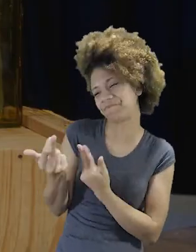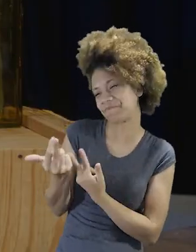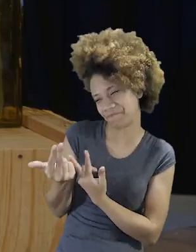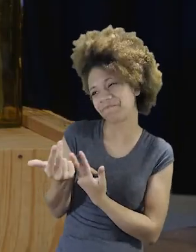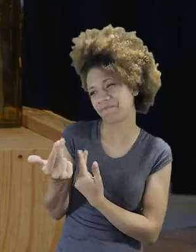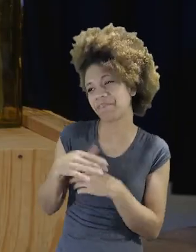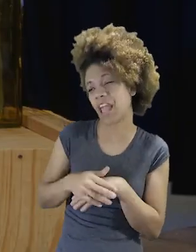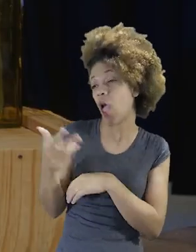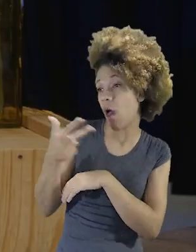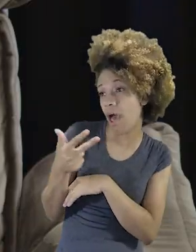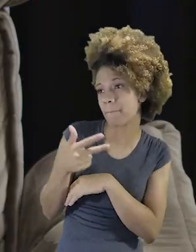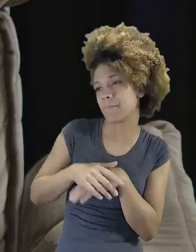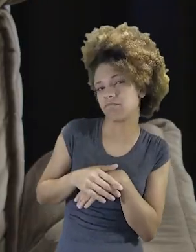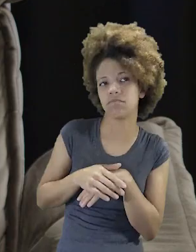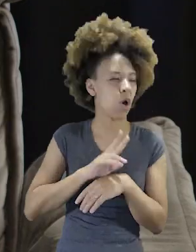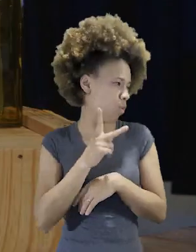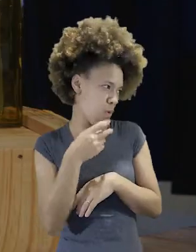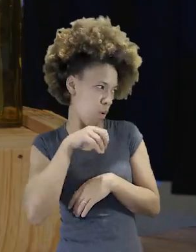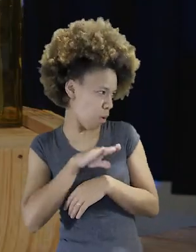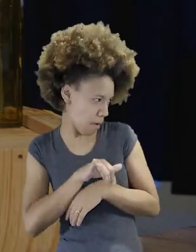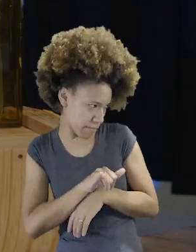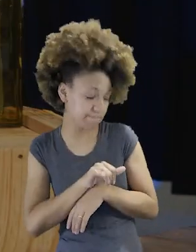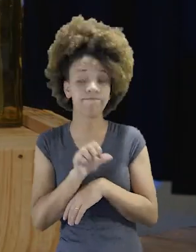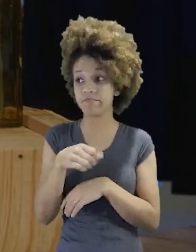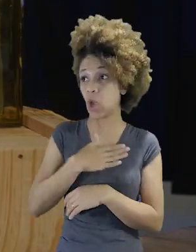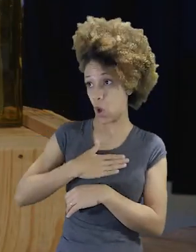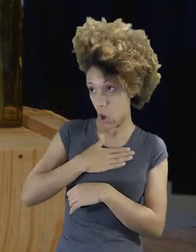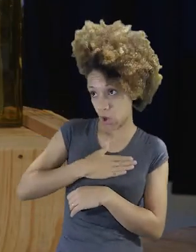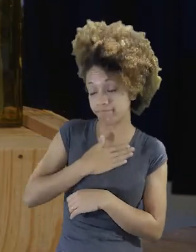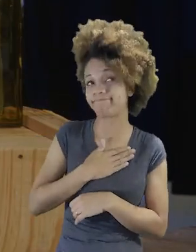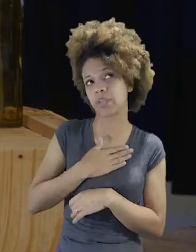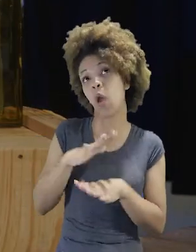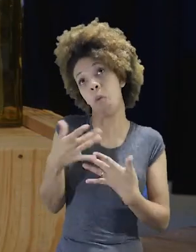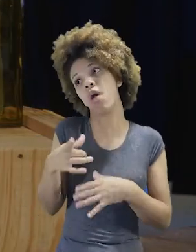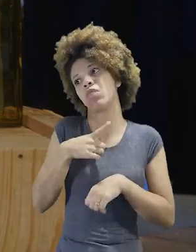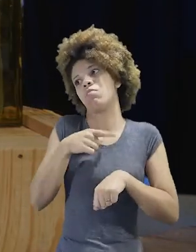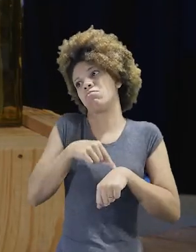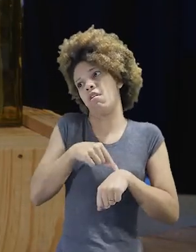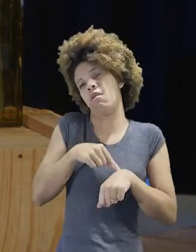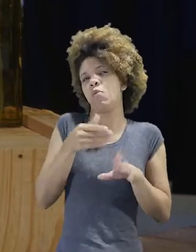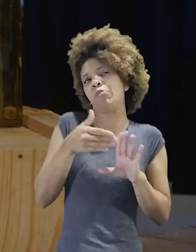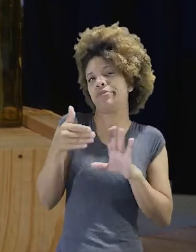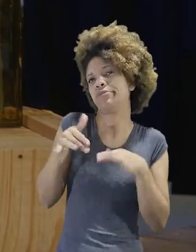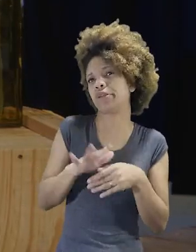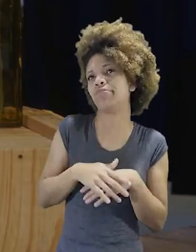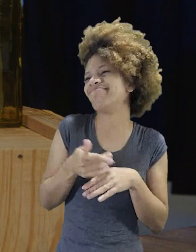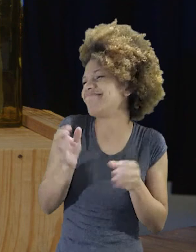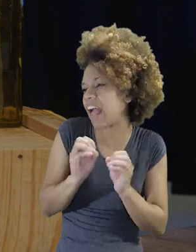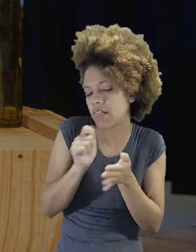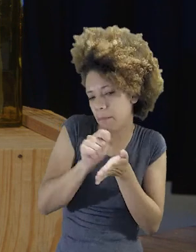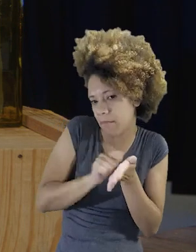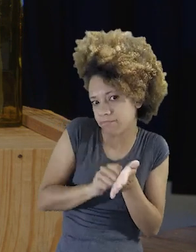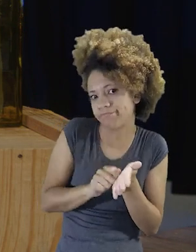a minha coisa com com rap aí eu muito e aí quando eu tenho tempo e não tem mais nada para